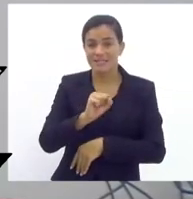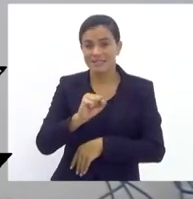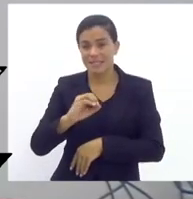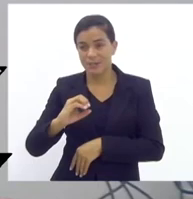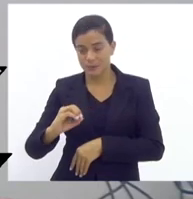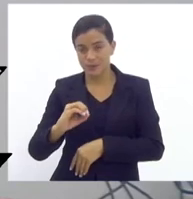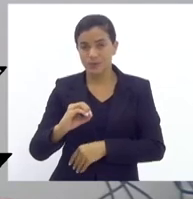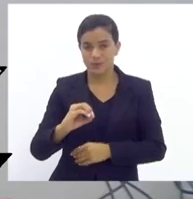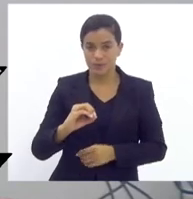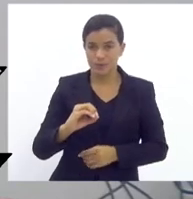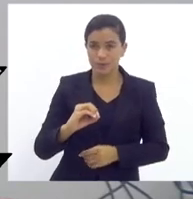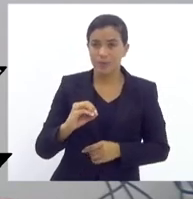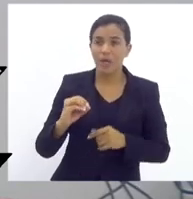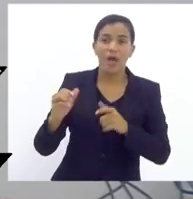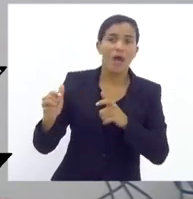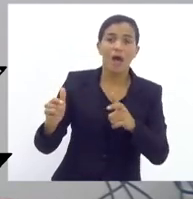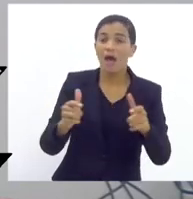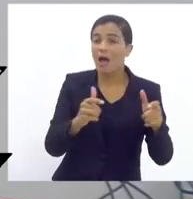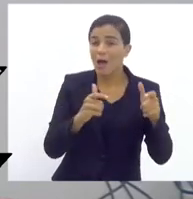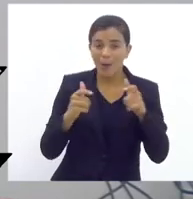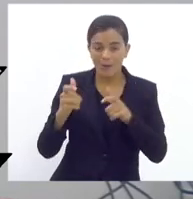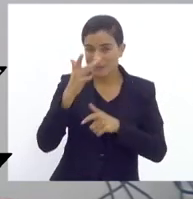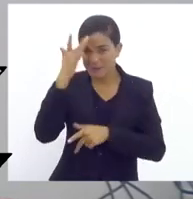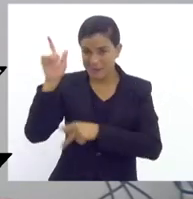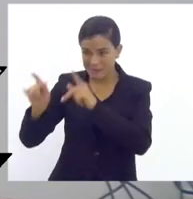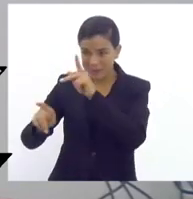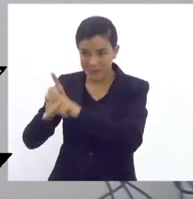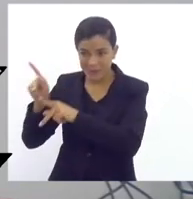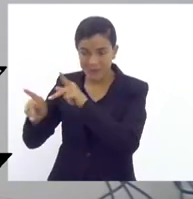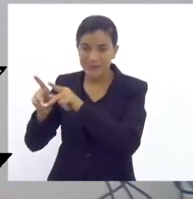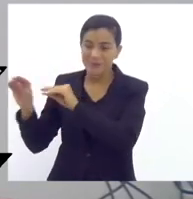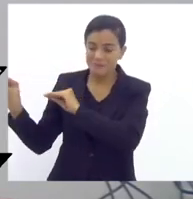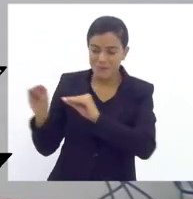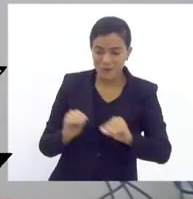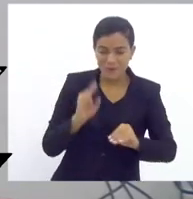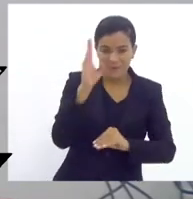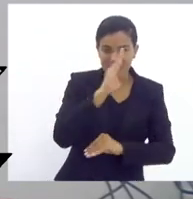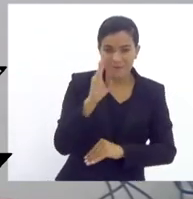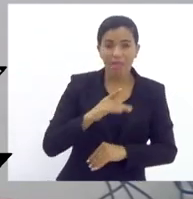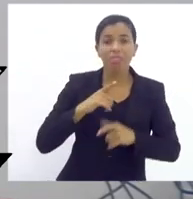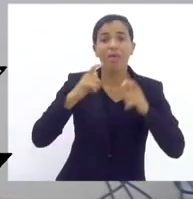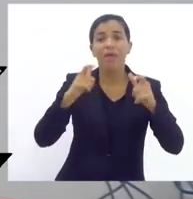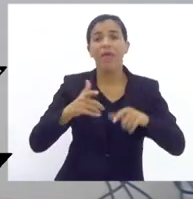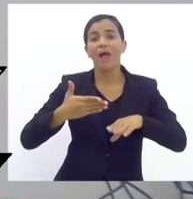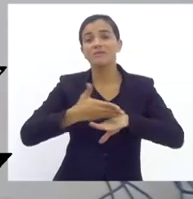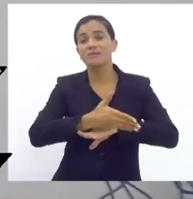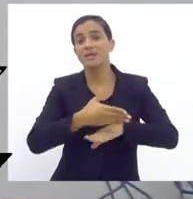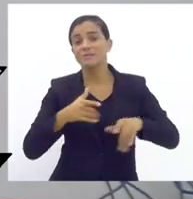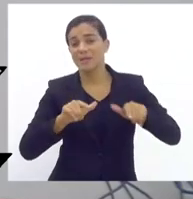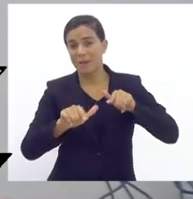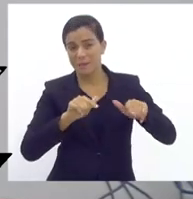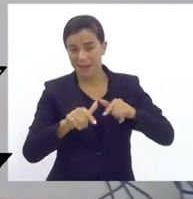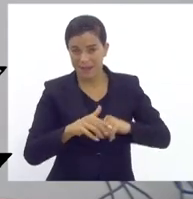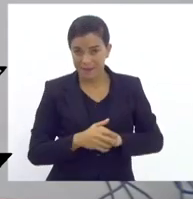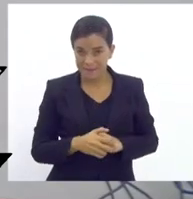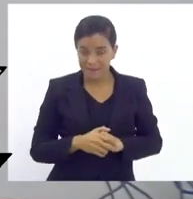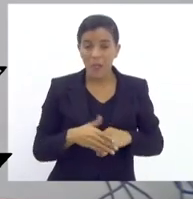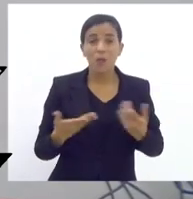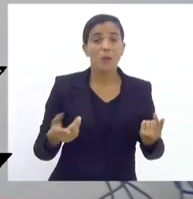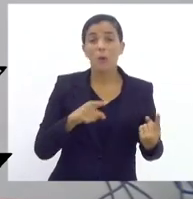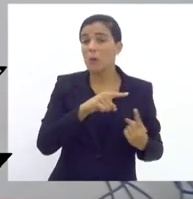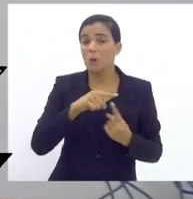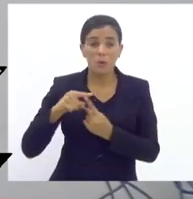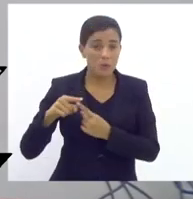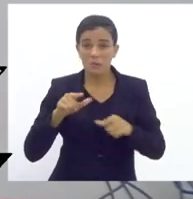acesso Aonde esse mingante refugiado da partida tem acesso nesse trabalho e qual o tipo do